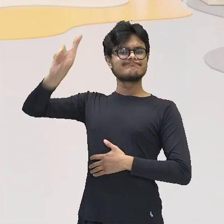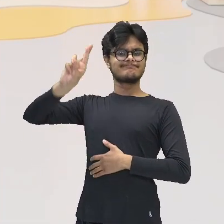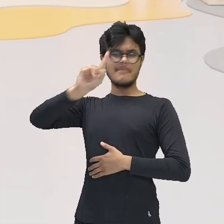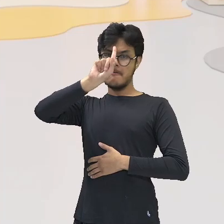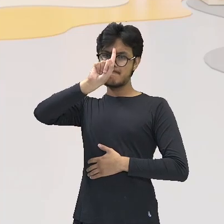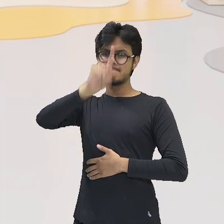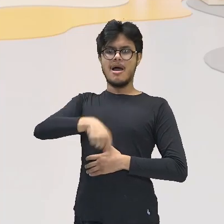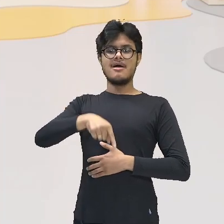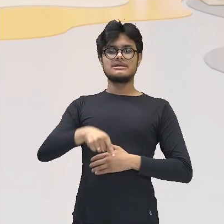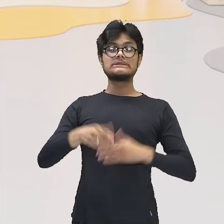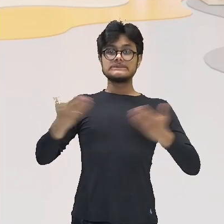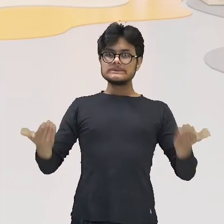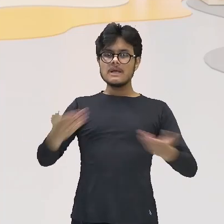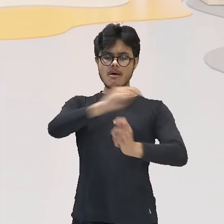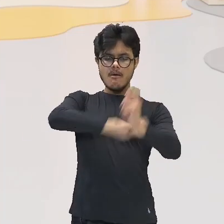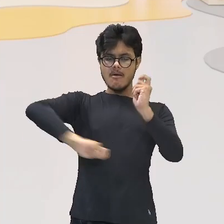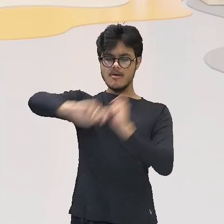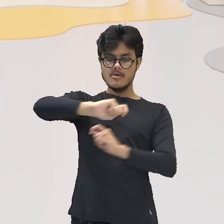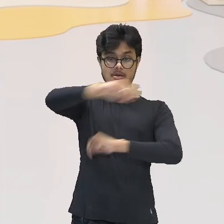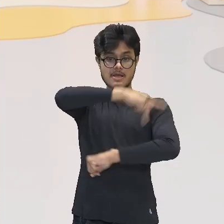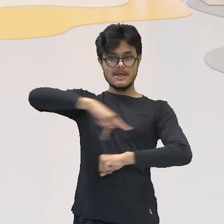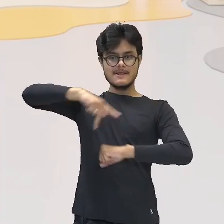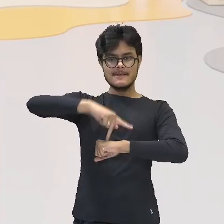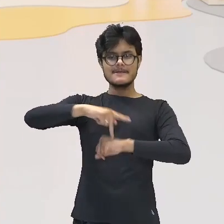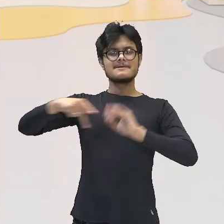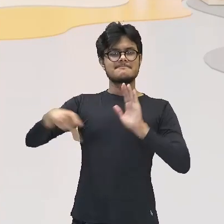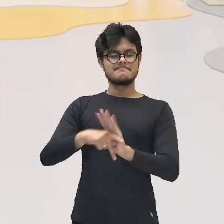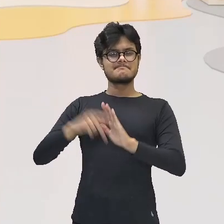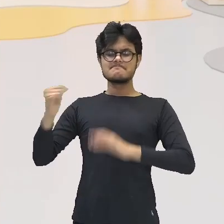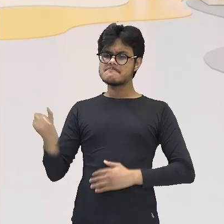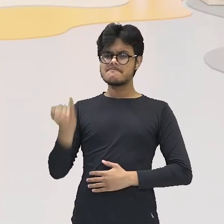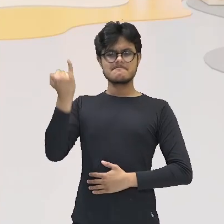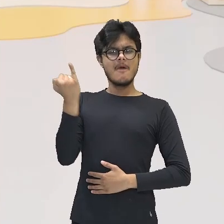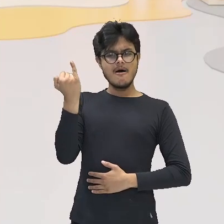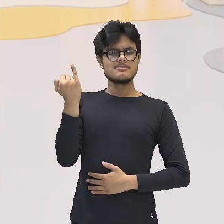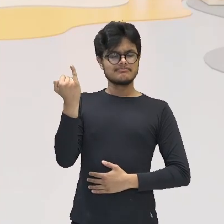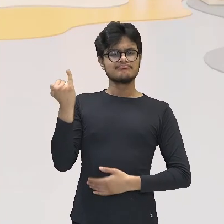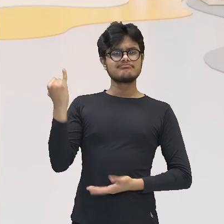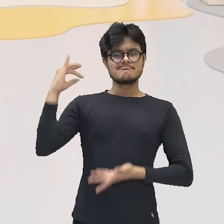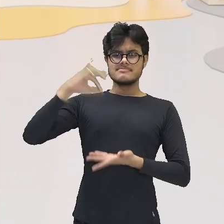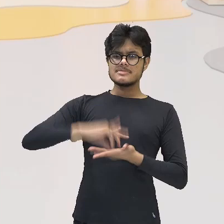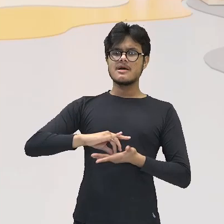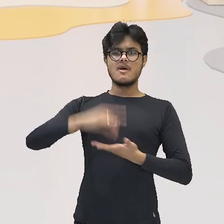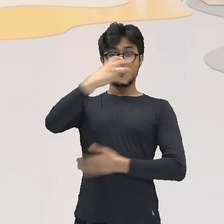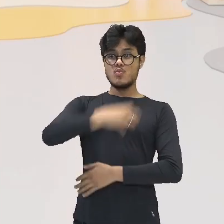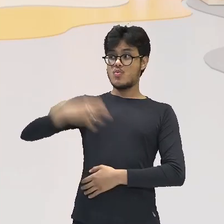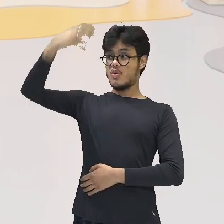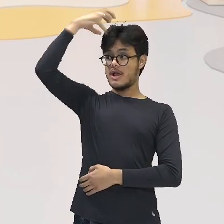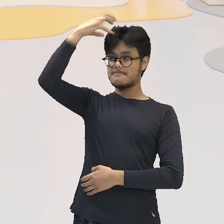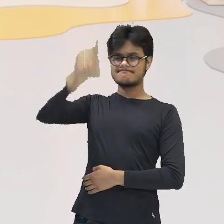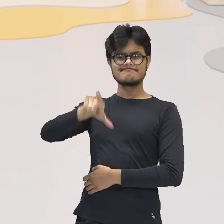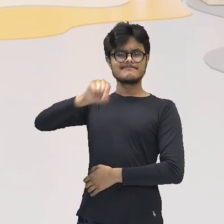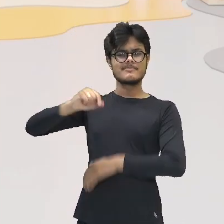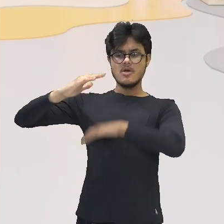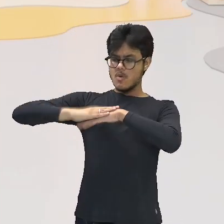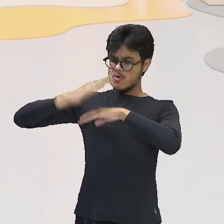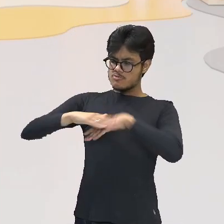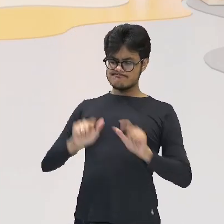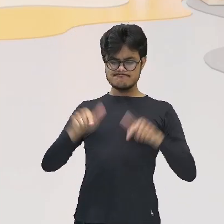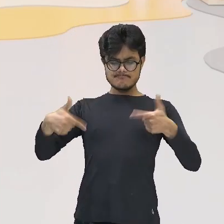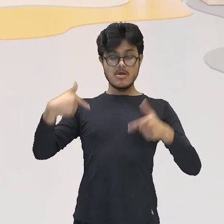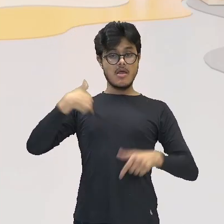Então, a economia dessas nações, ela era, todas as decisões eram tomadas por esses